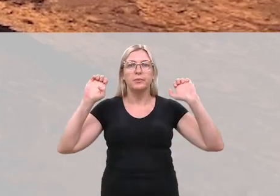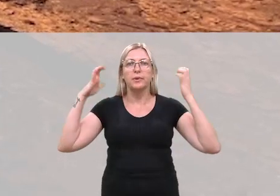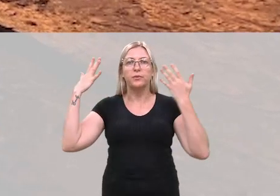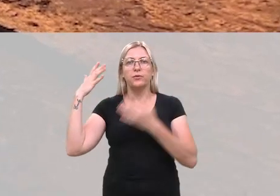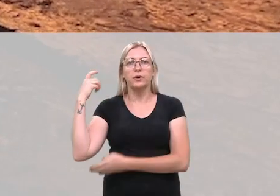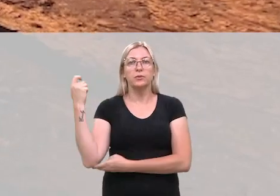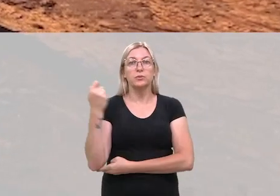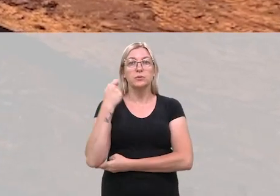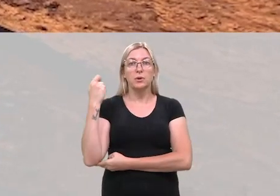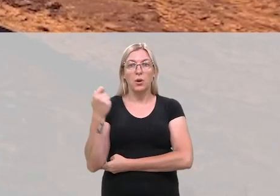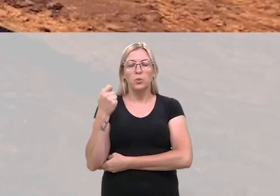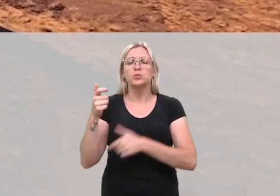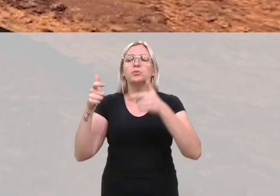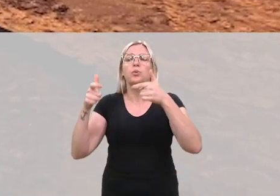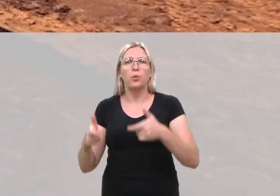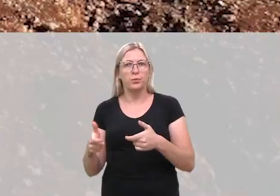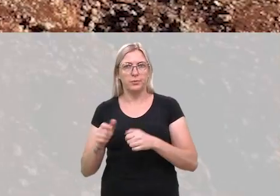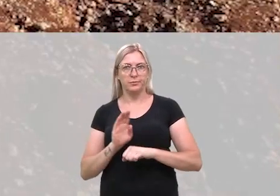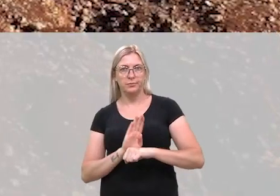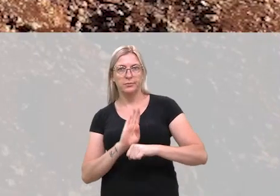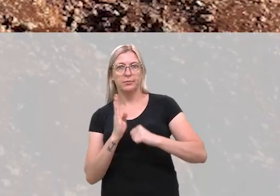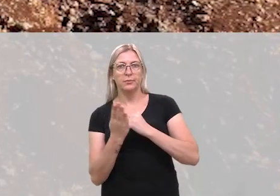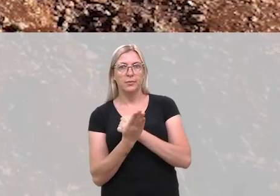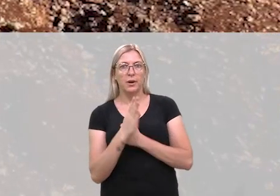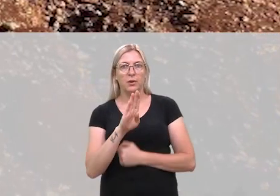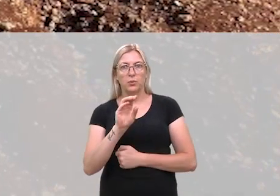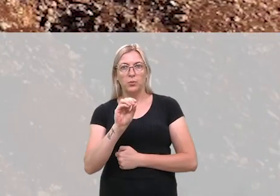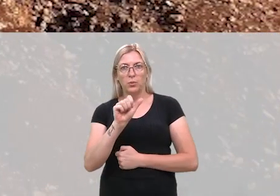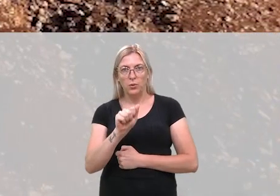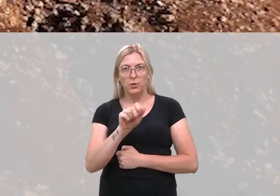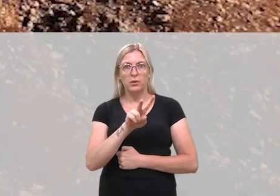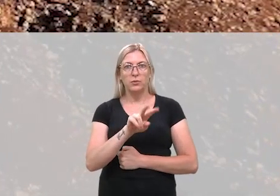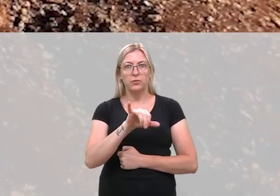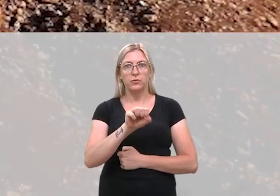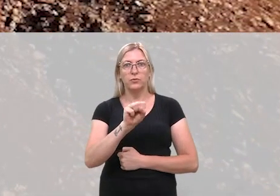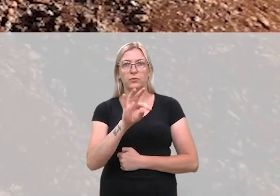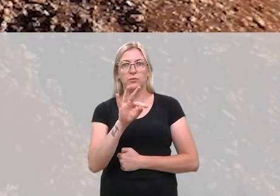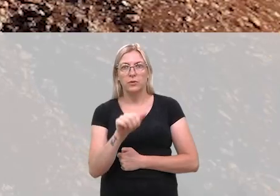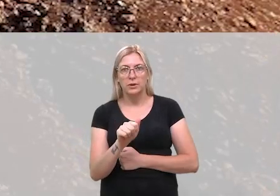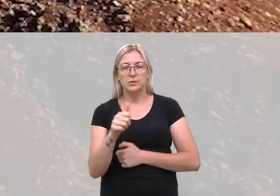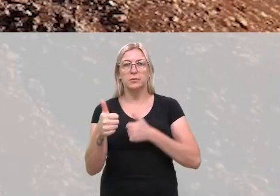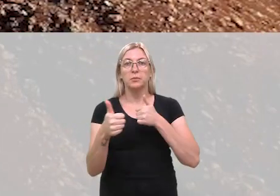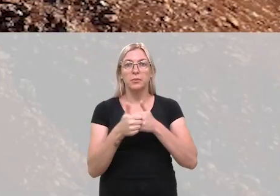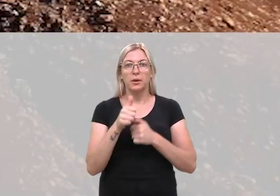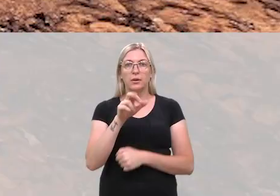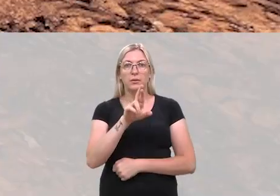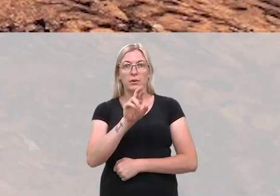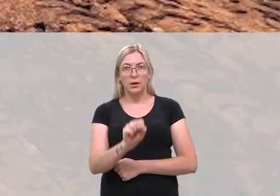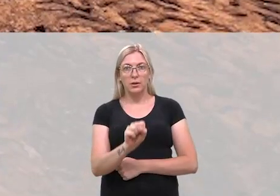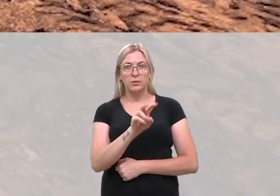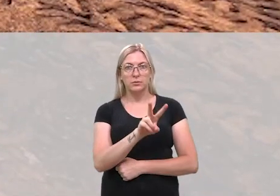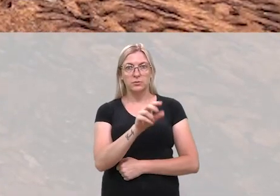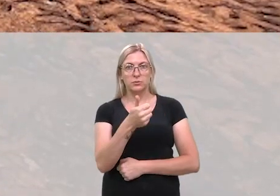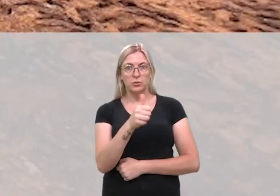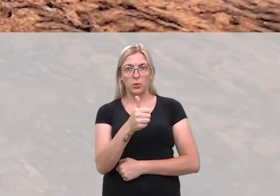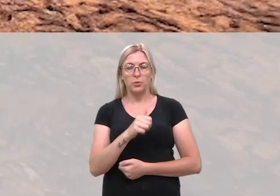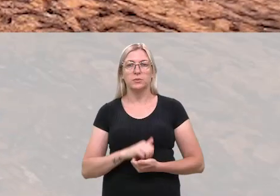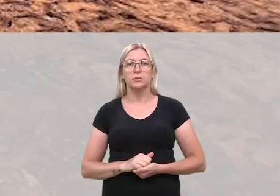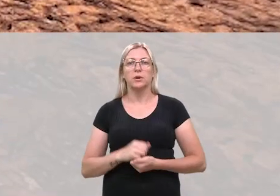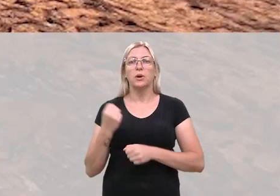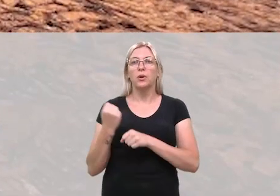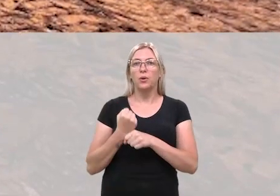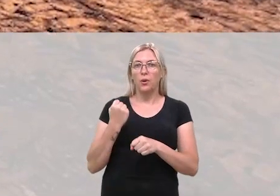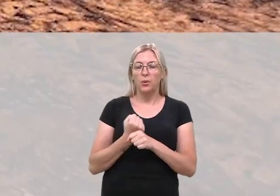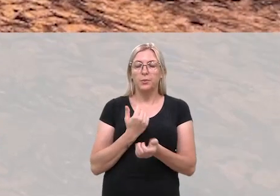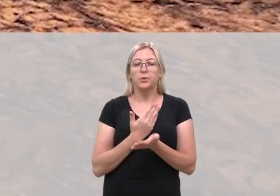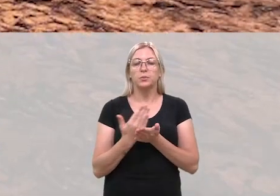abrigar eventos tradicionalistas, fica localizado na rua Josefina Dalla Rosa, no bairro Boa Vista, próximo à RS 211.